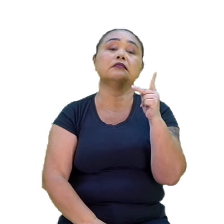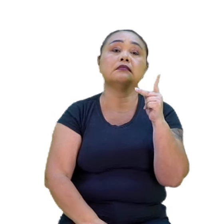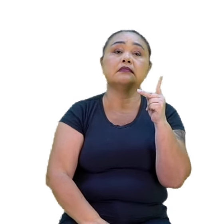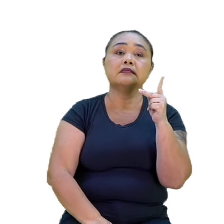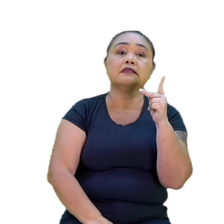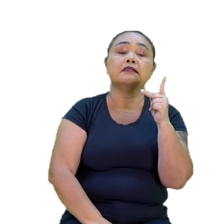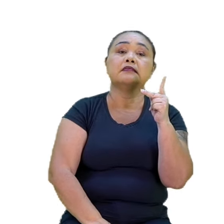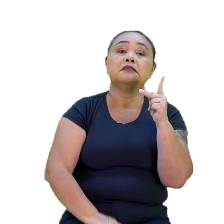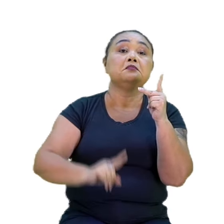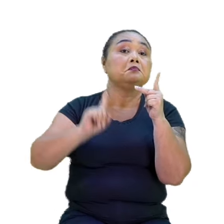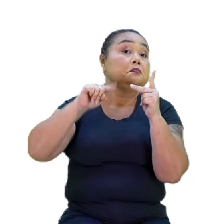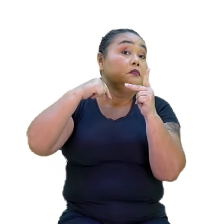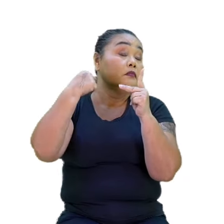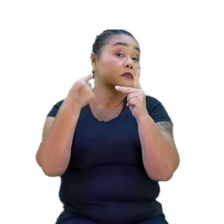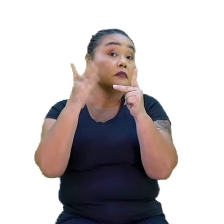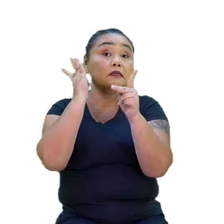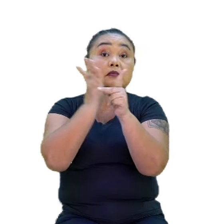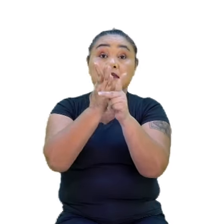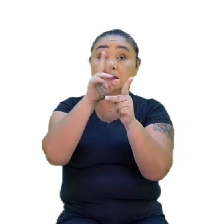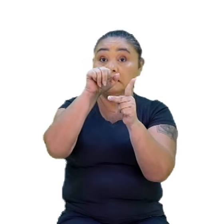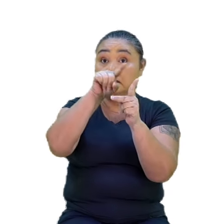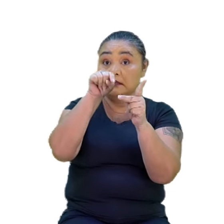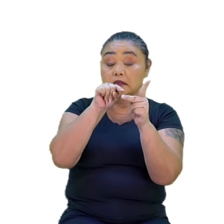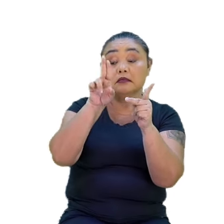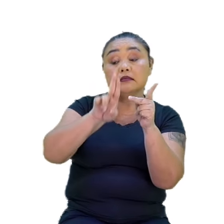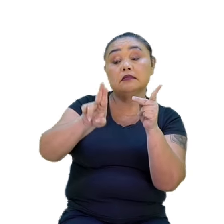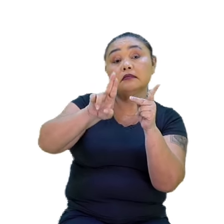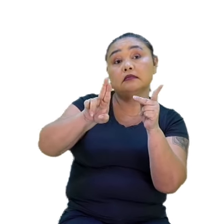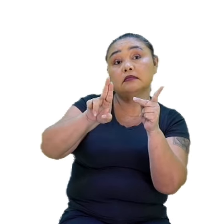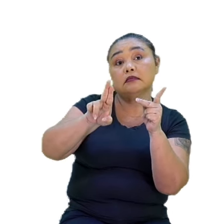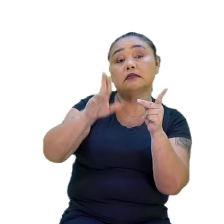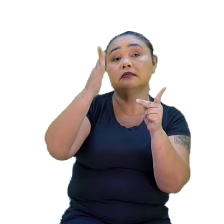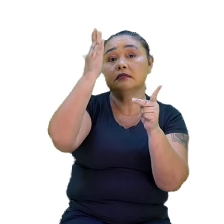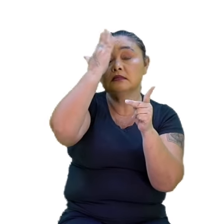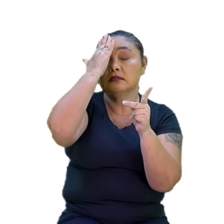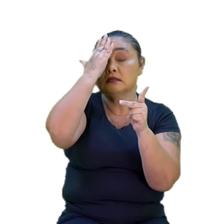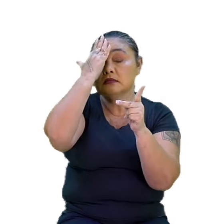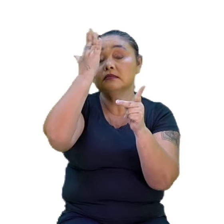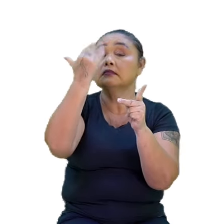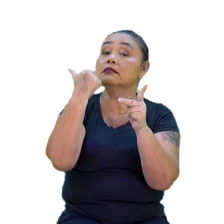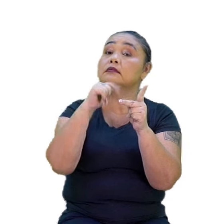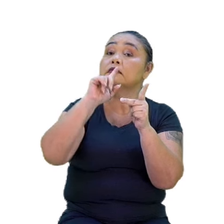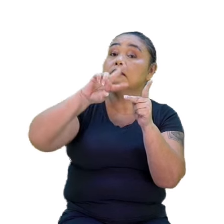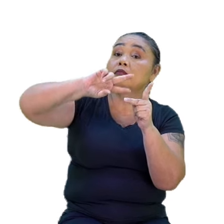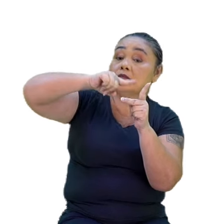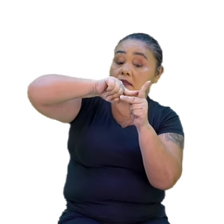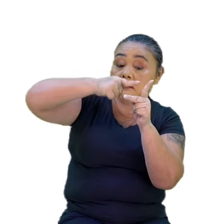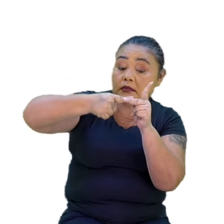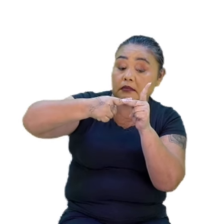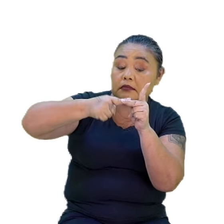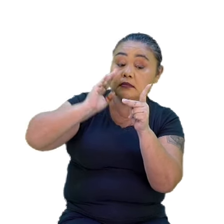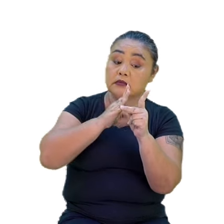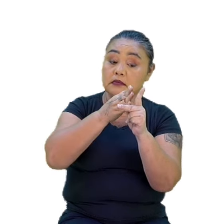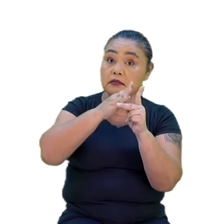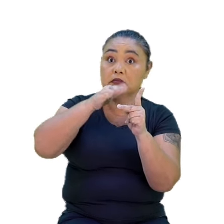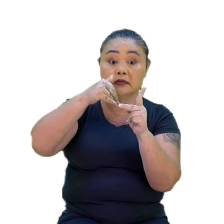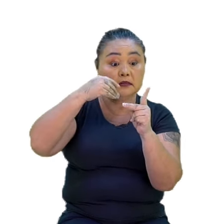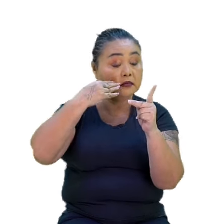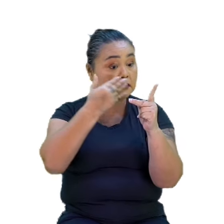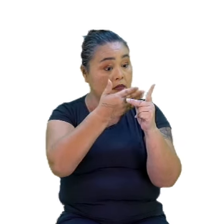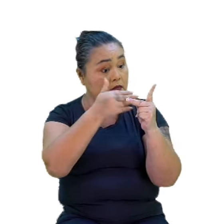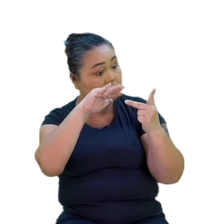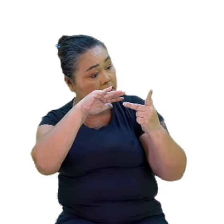Beleza depois Identificar qual razão eu vou usar para eu saber qual razão eu vou usar eu tenho que saber qual ângulo tá em destaque E aí o